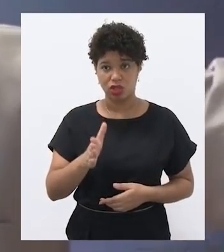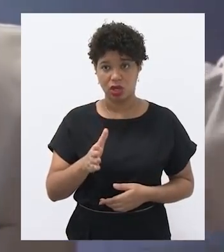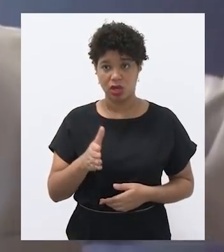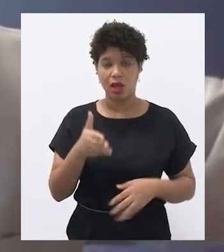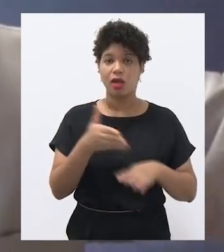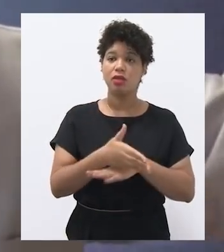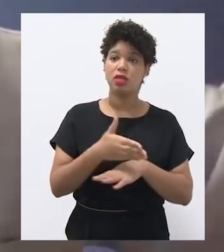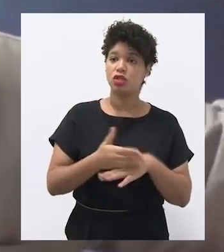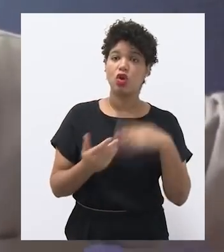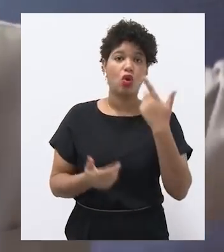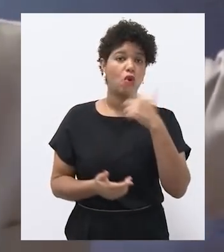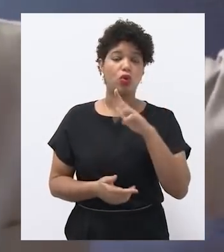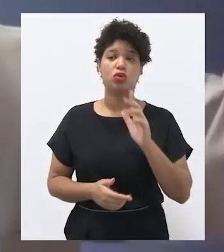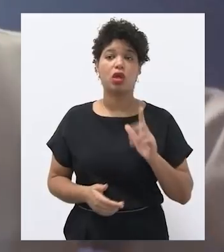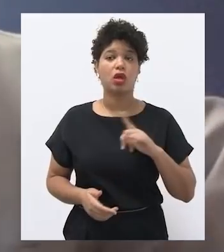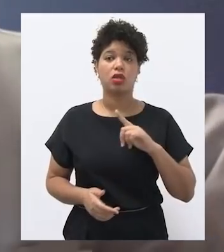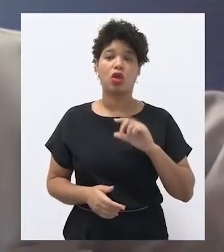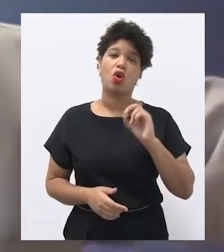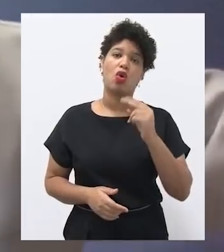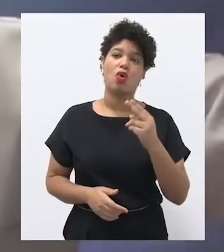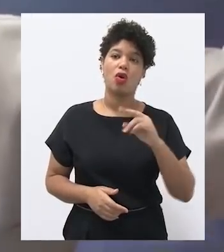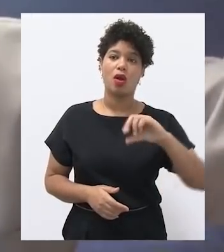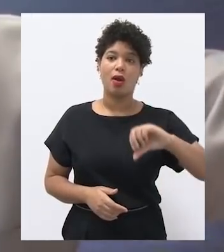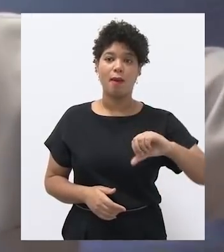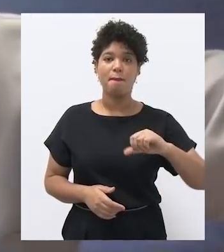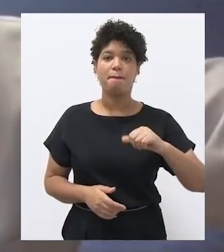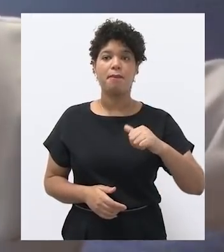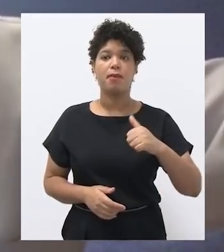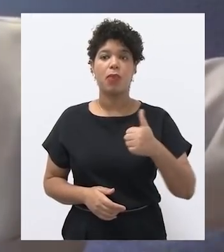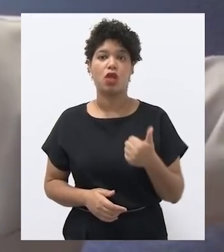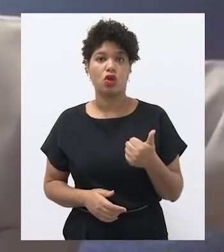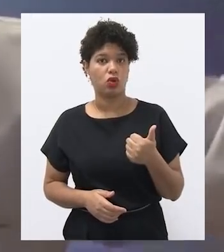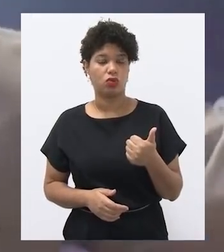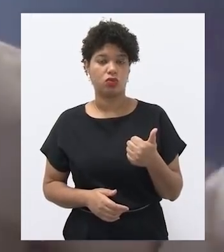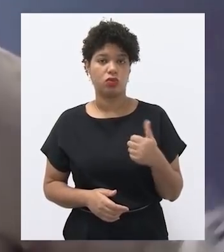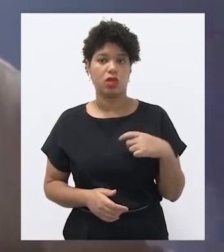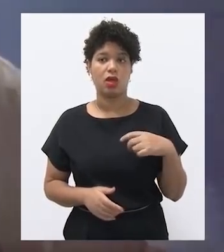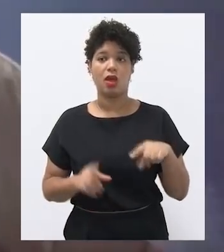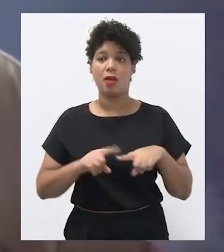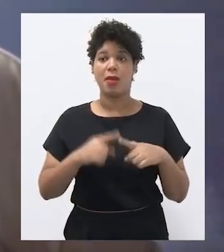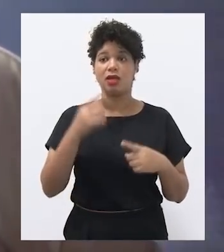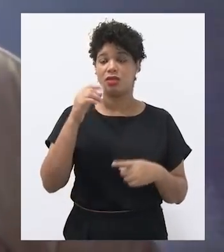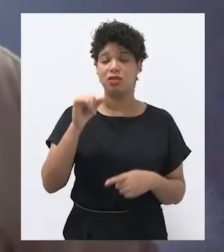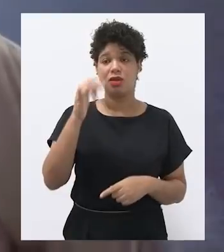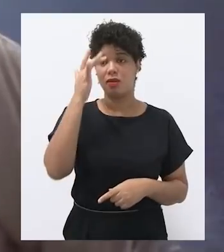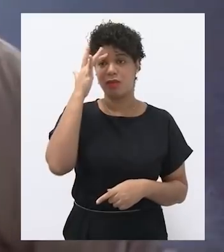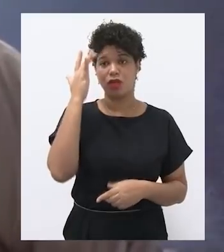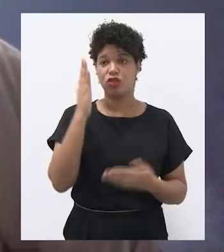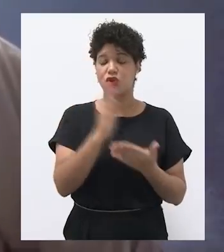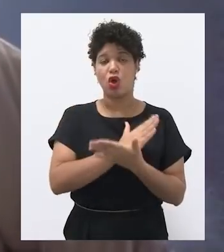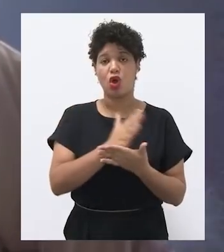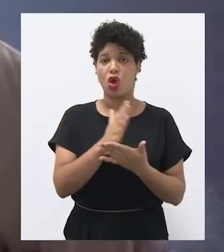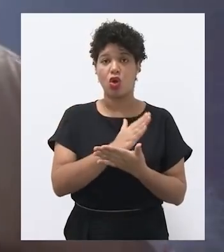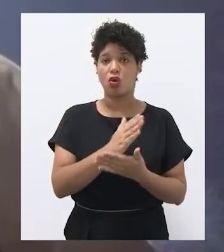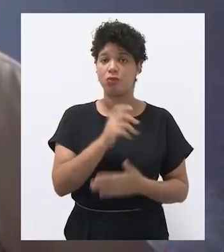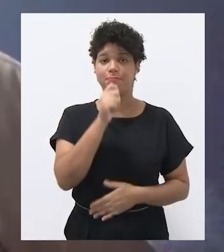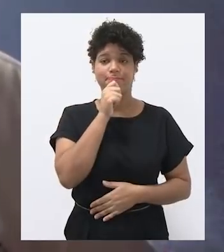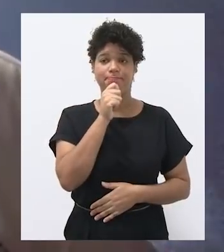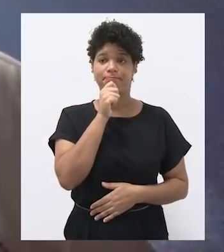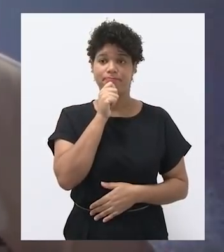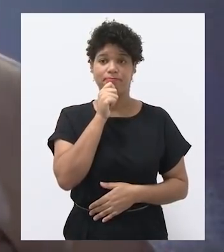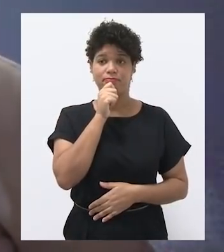acesso a esse bom recurso ou melhorou para que a experiência fosse melhor. Quem não tinha, ou continuou sem